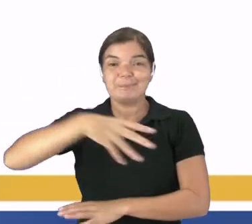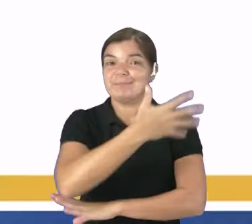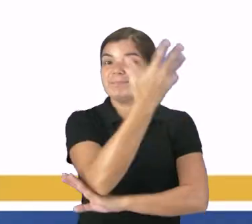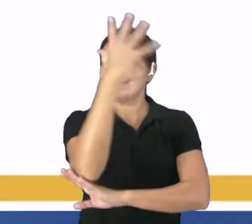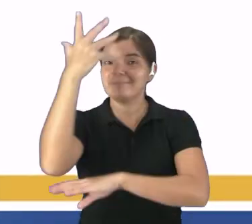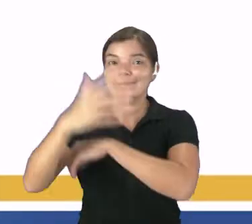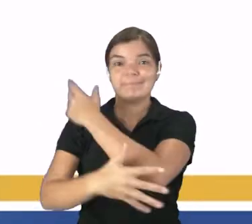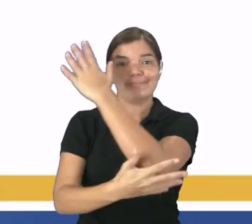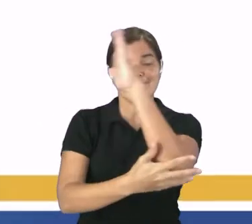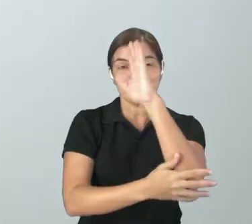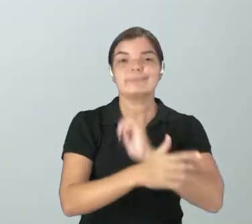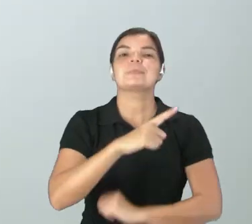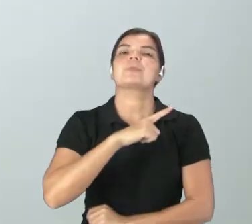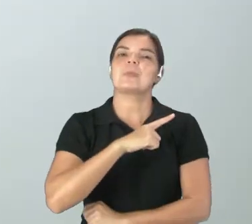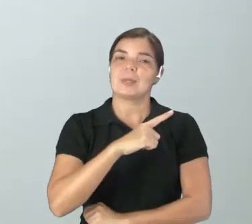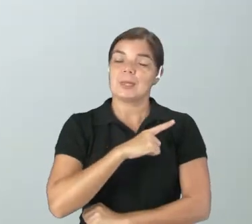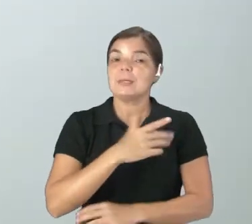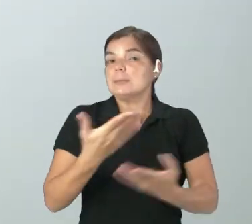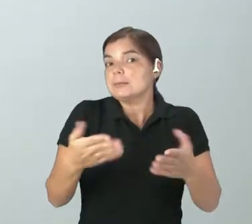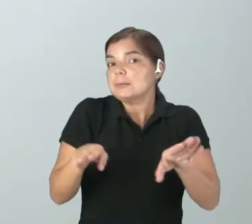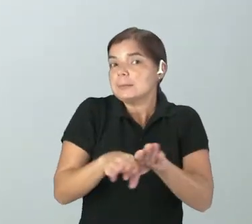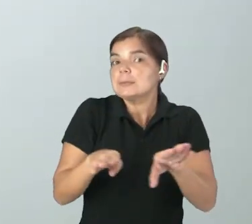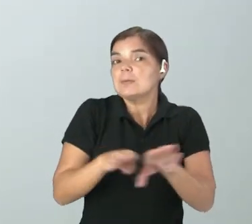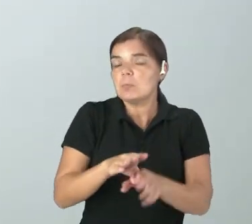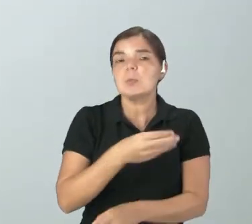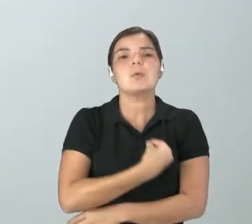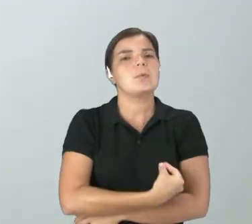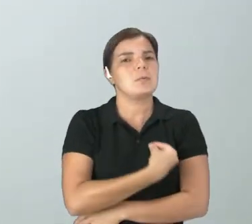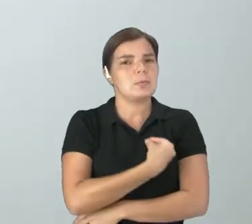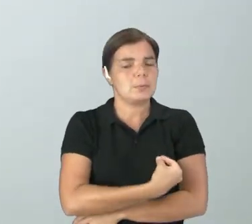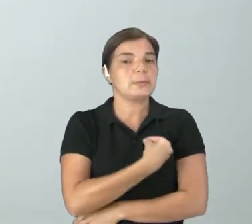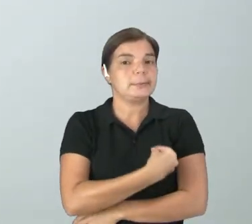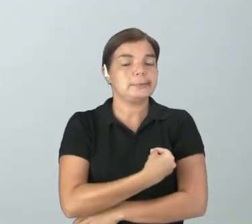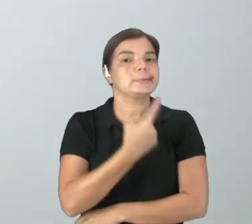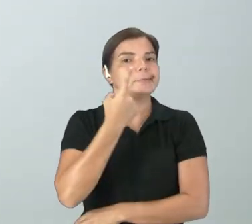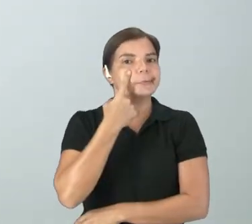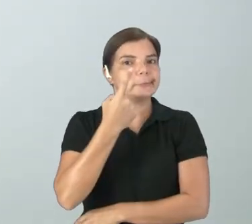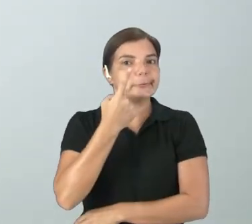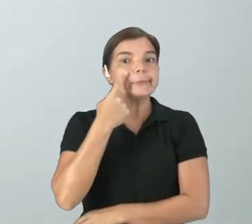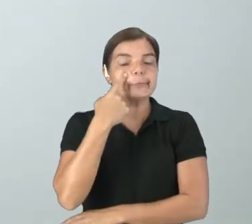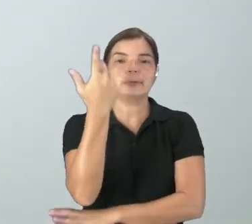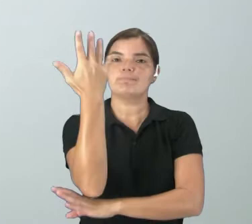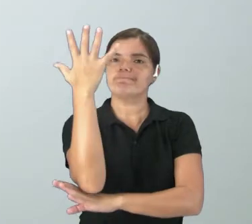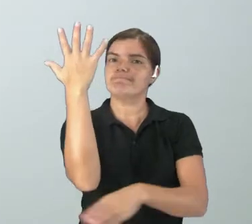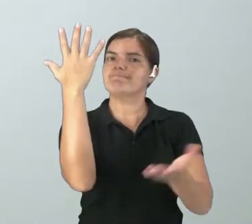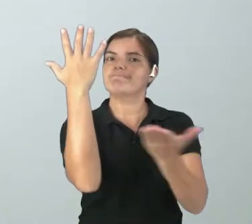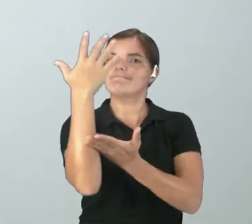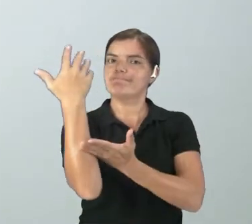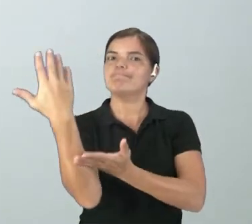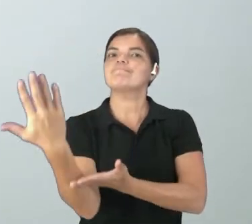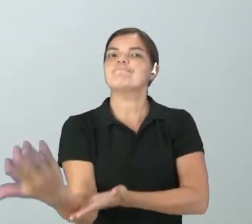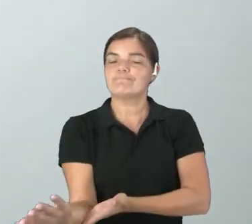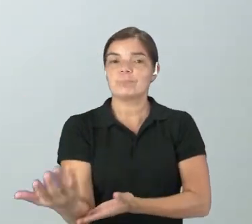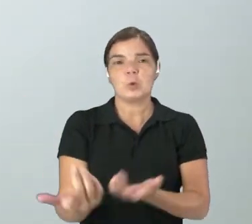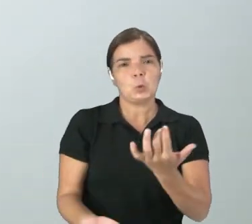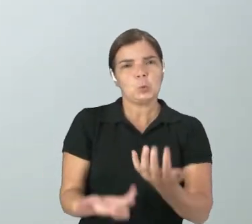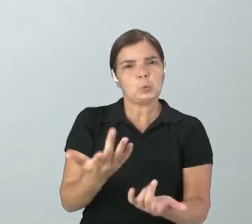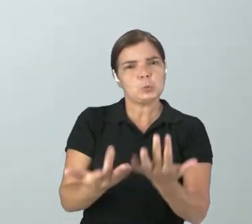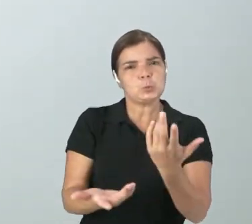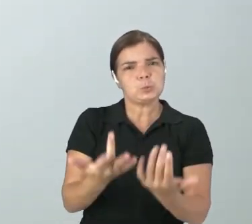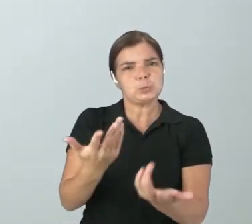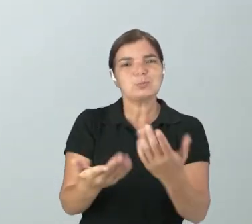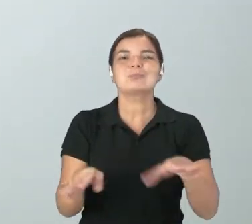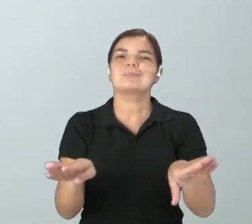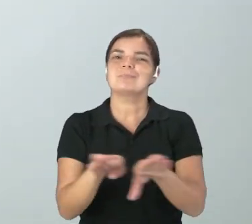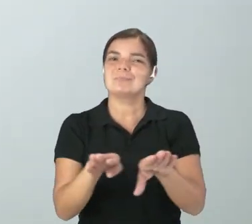A maior floresta que existe. Então, a gente também aqui vive muito de perto esse processo de devastação, de